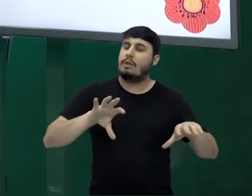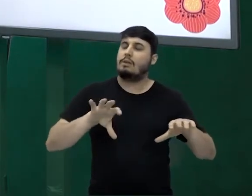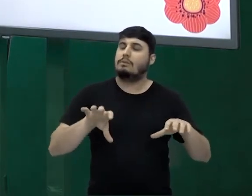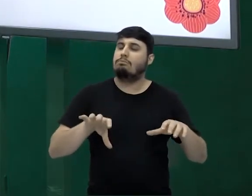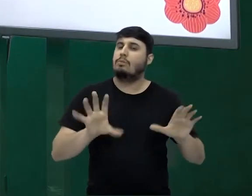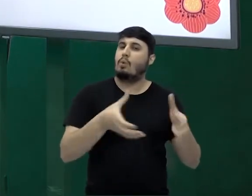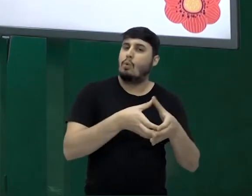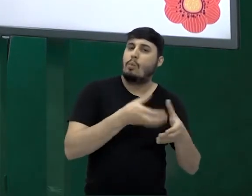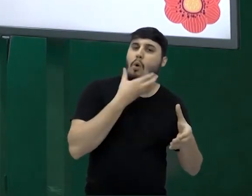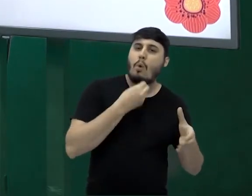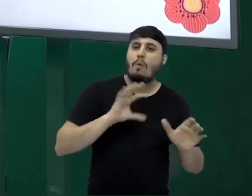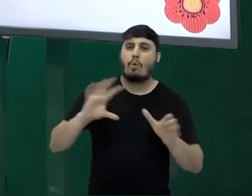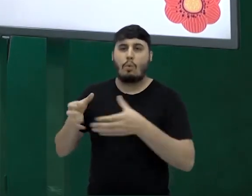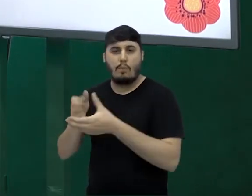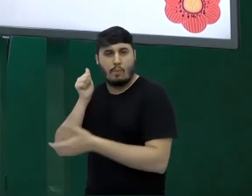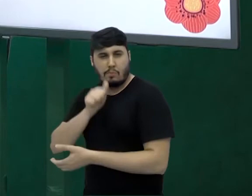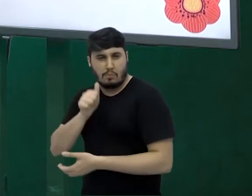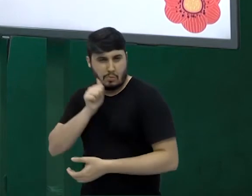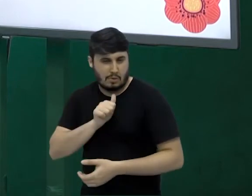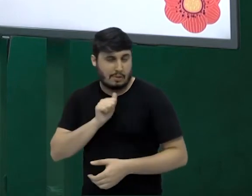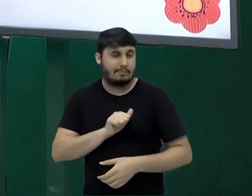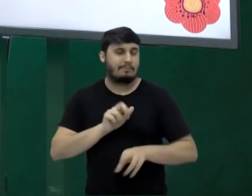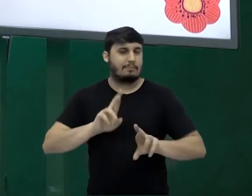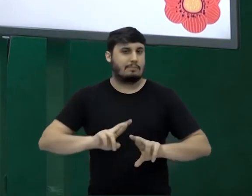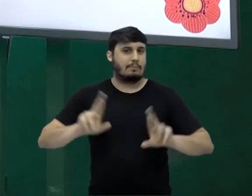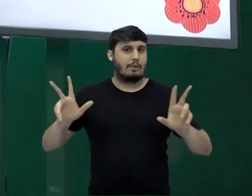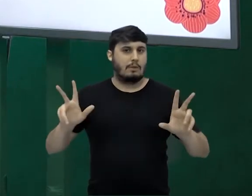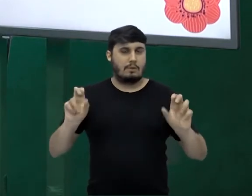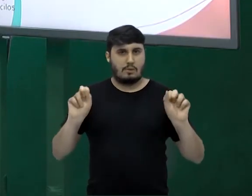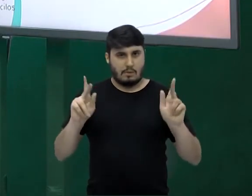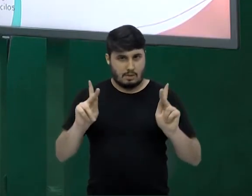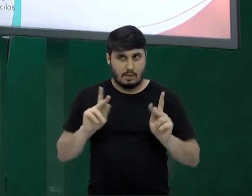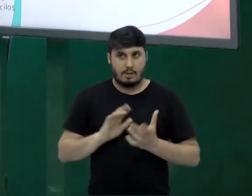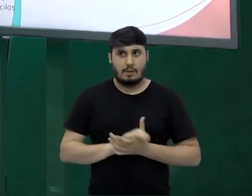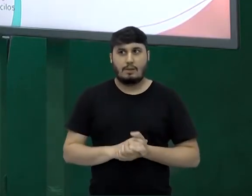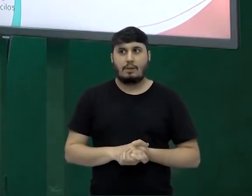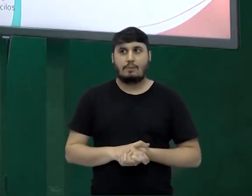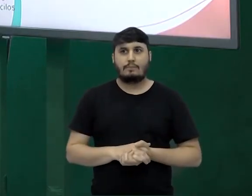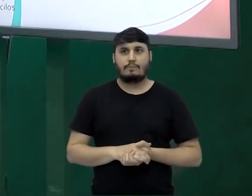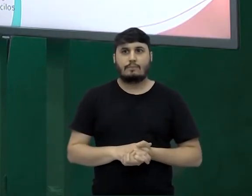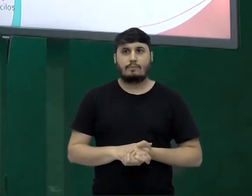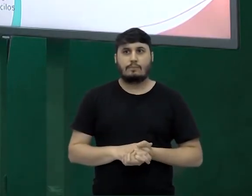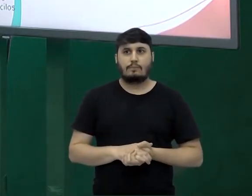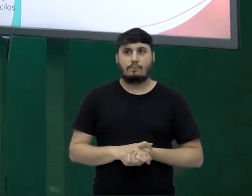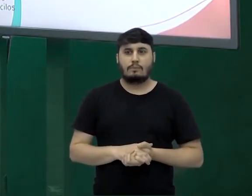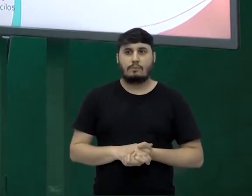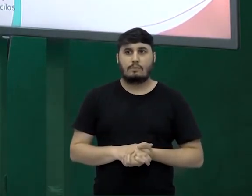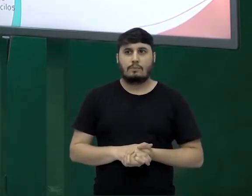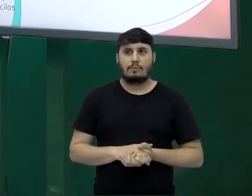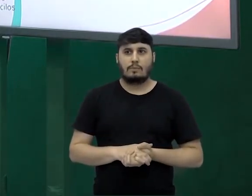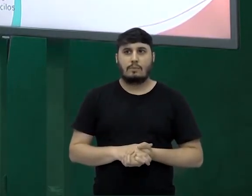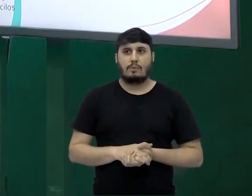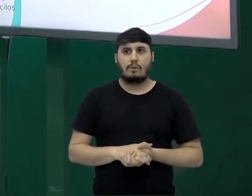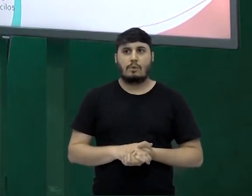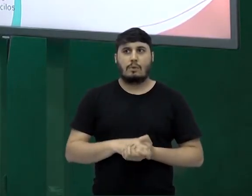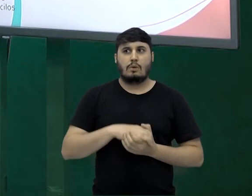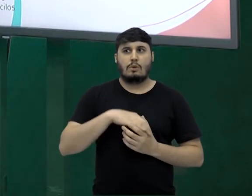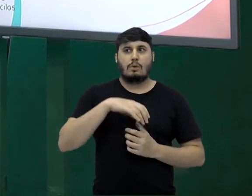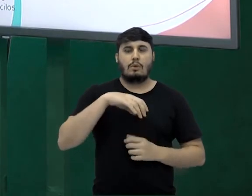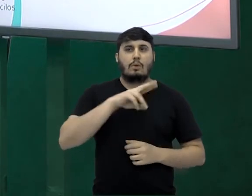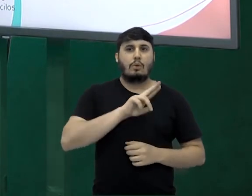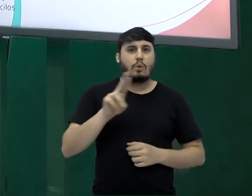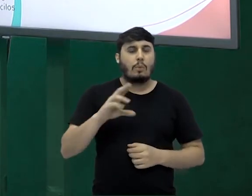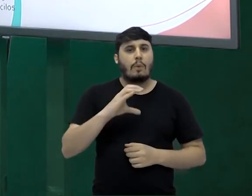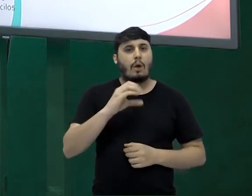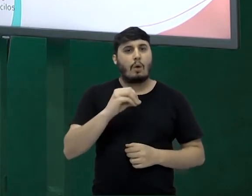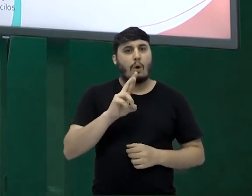as estruturas masculinas aqui ao redor. Beleza? Como eu falei para vocês aqui, ó, a